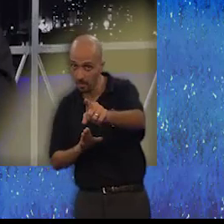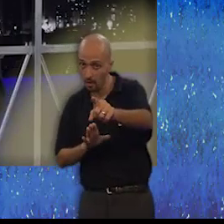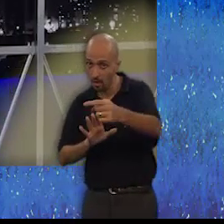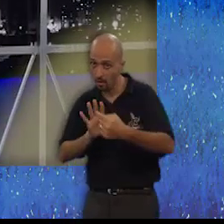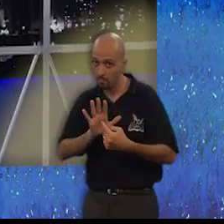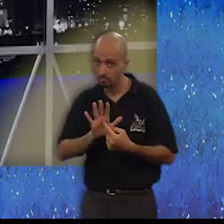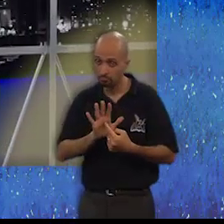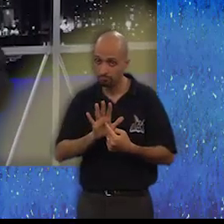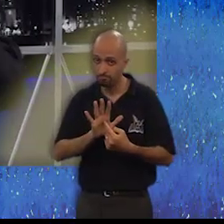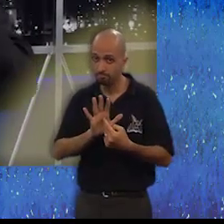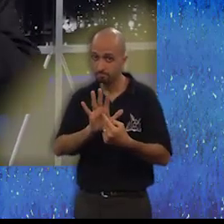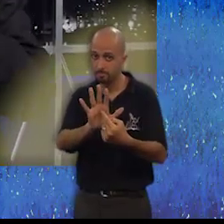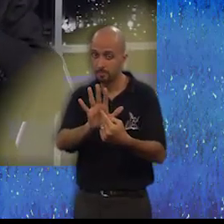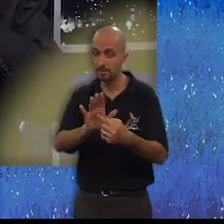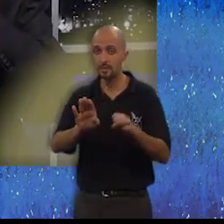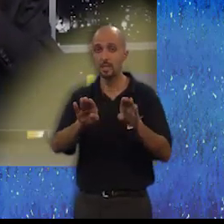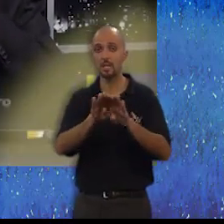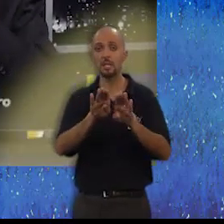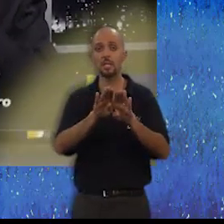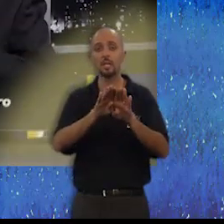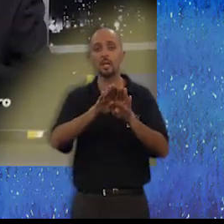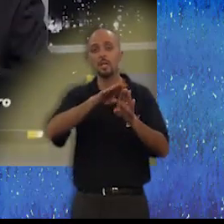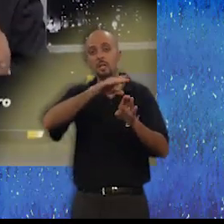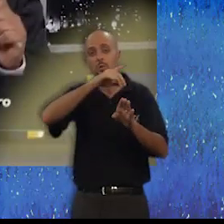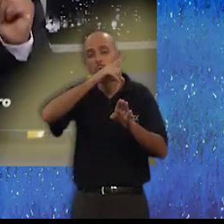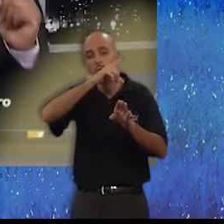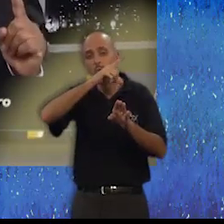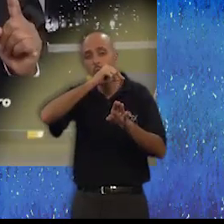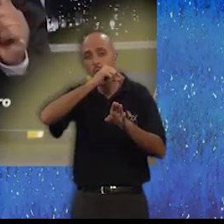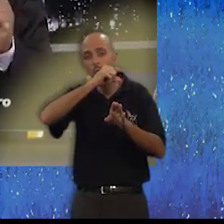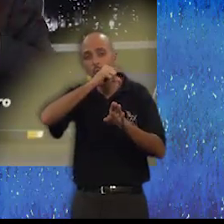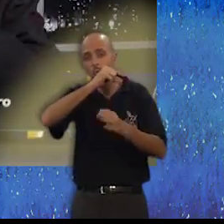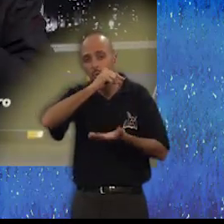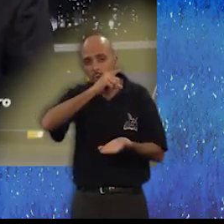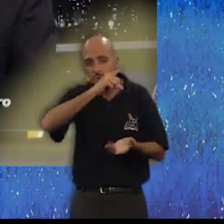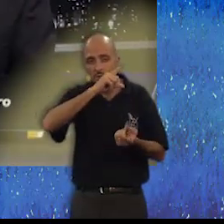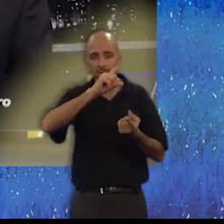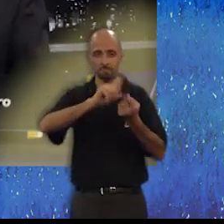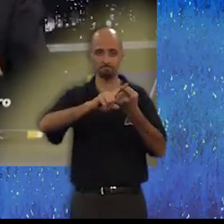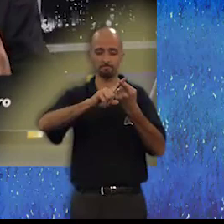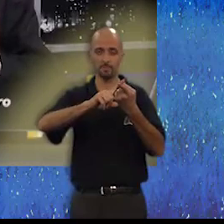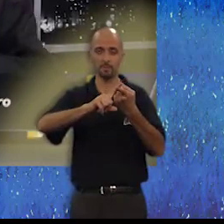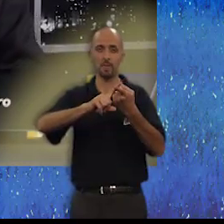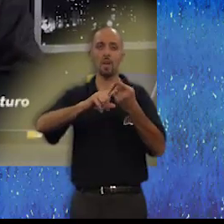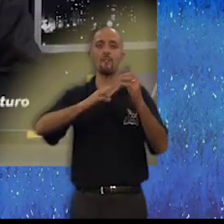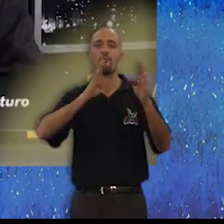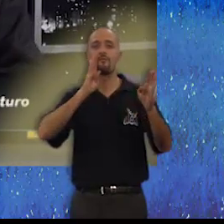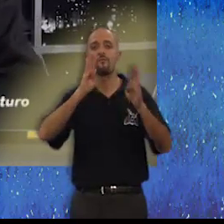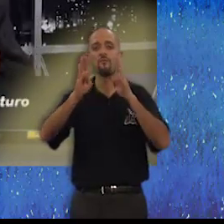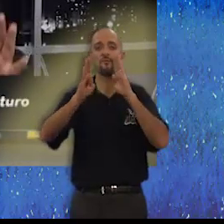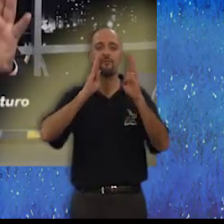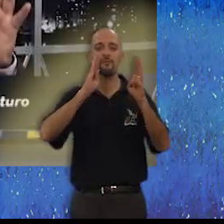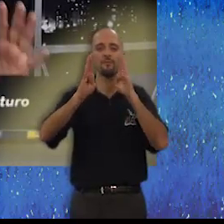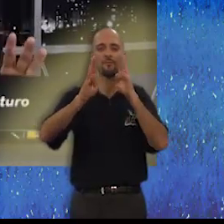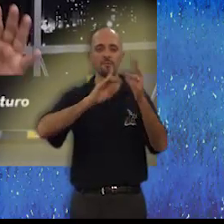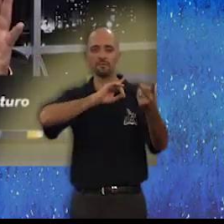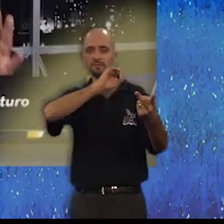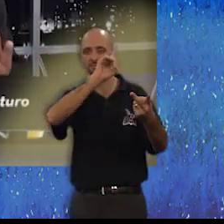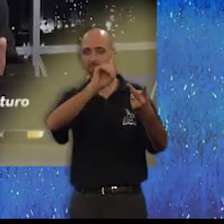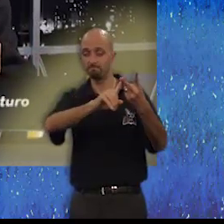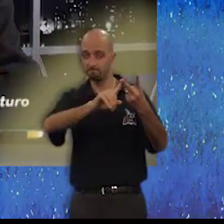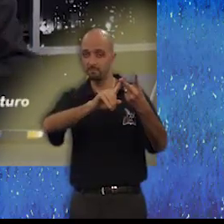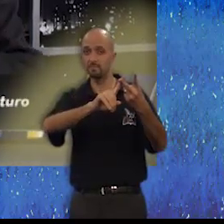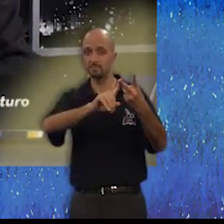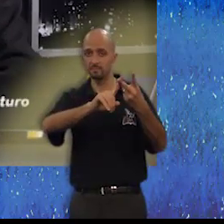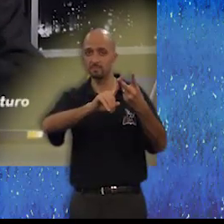coisa importante, tá? Nós temos o Twitter do programa, que é @ArenaDoFuturo, temos o Facebook, que é